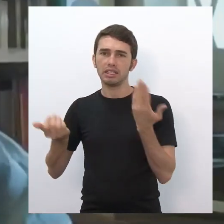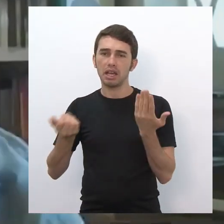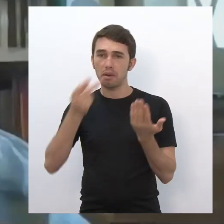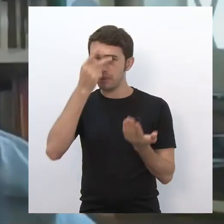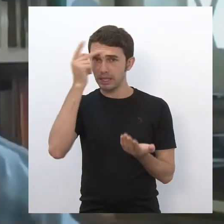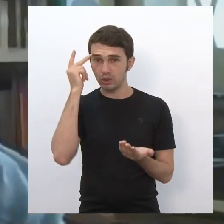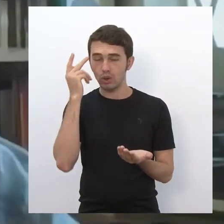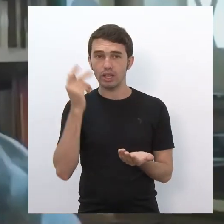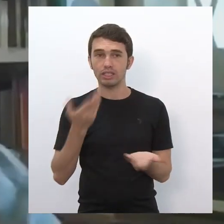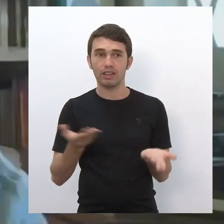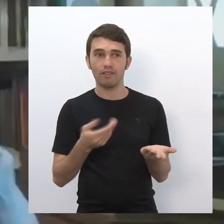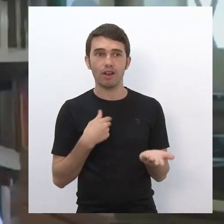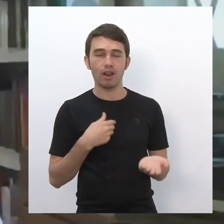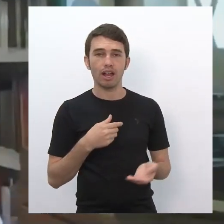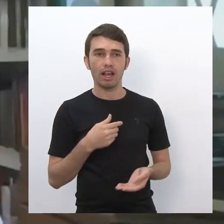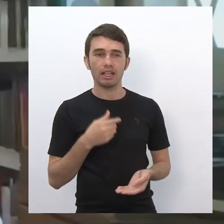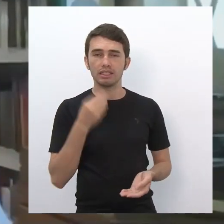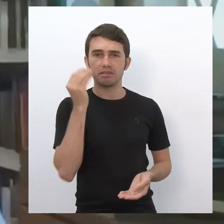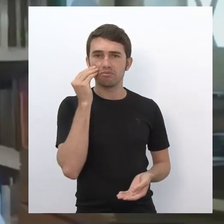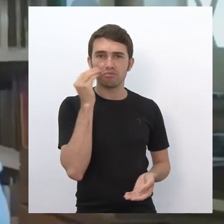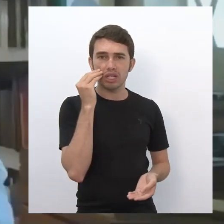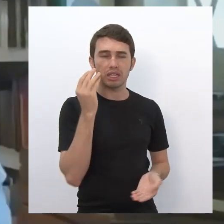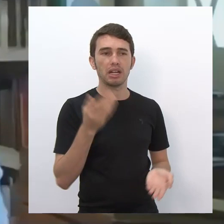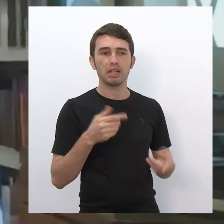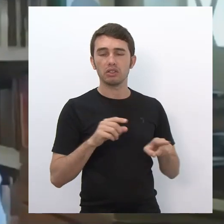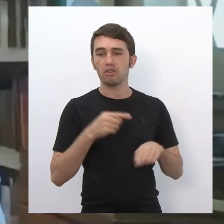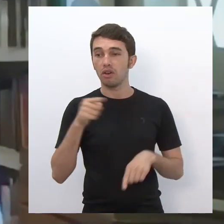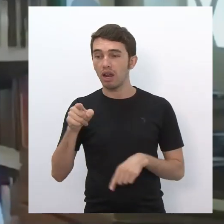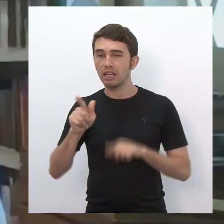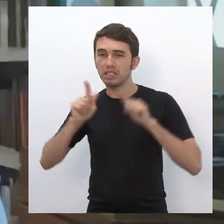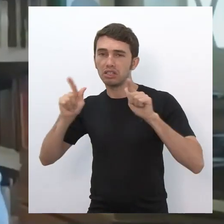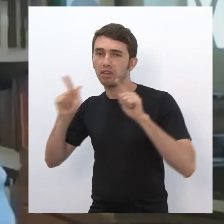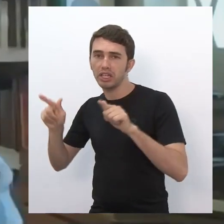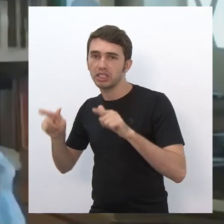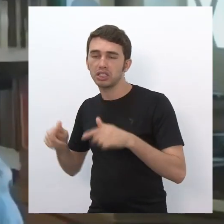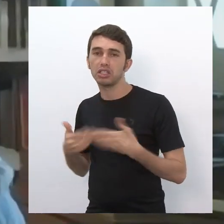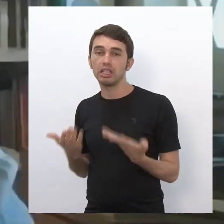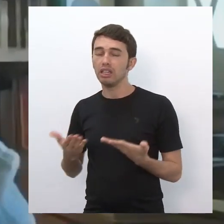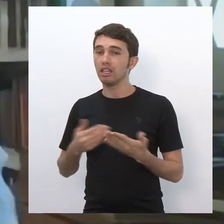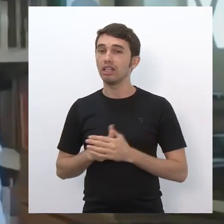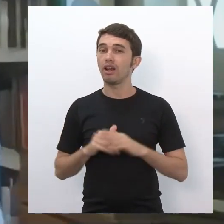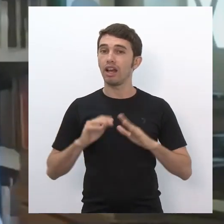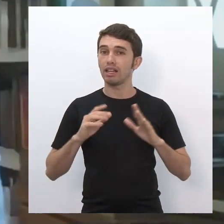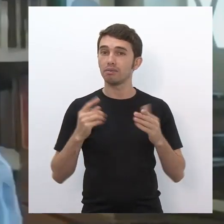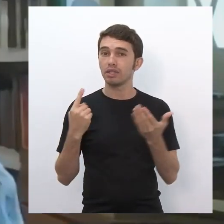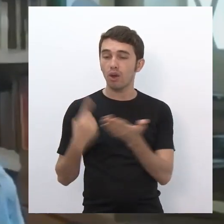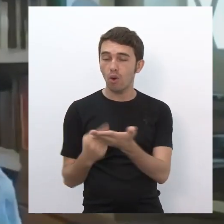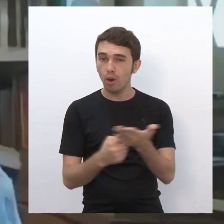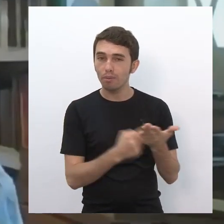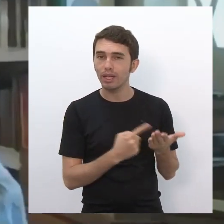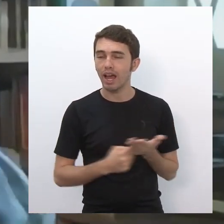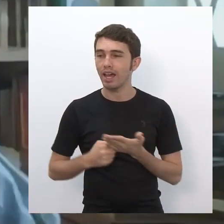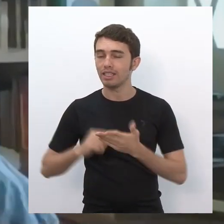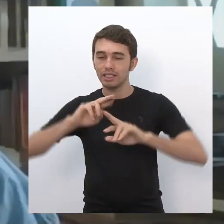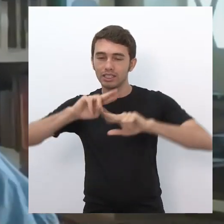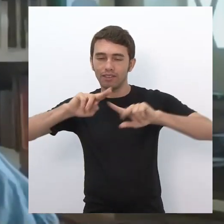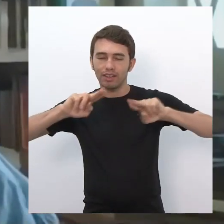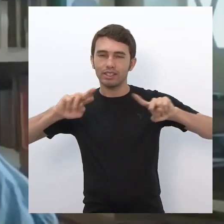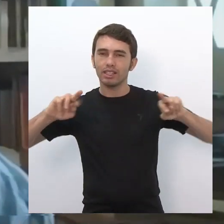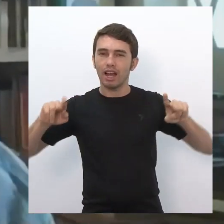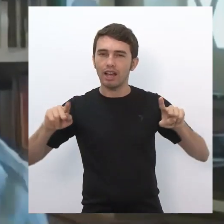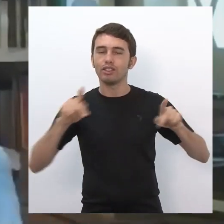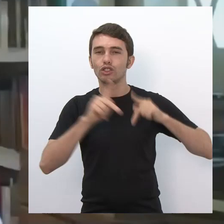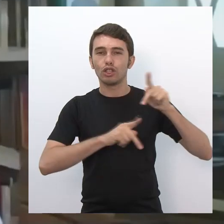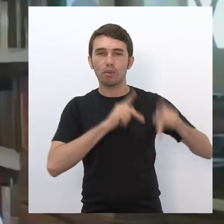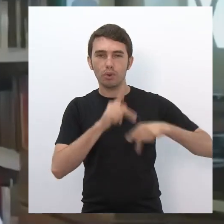vão desfrutar seu ócio, são para entretenimento, né? Elas têm que combinar essa multiplicidade de públicos